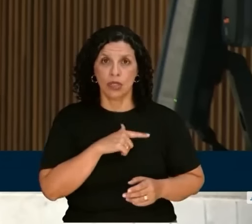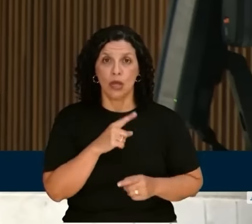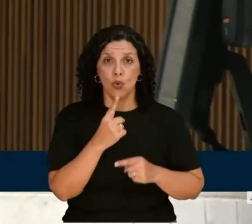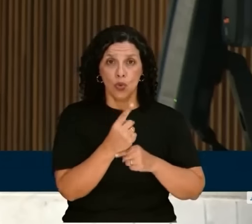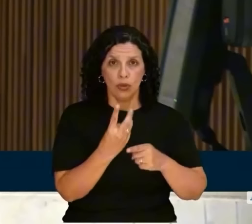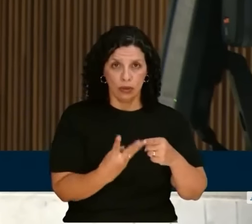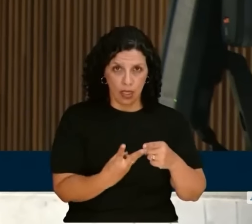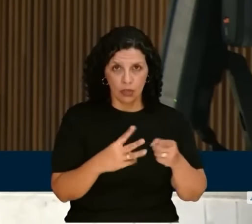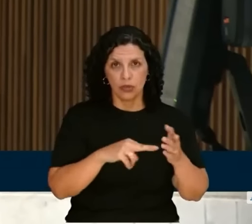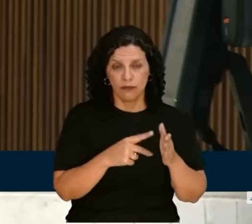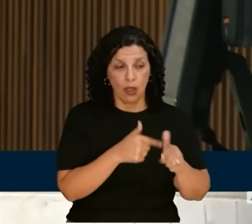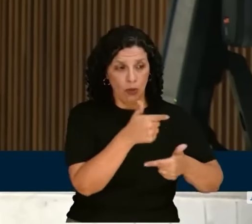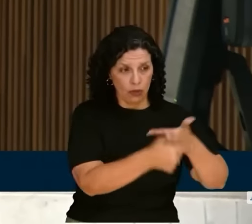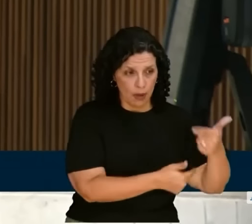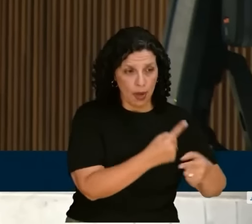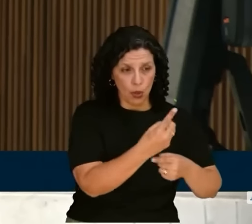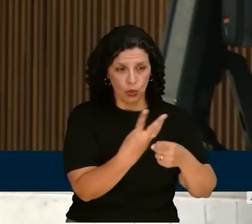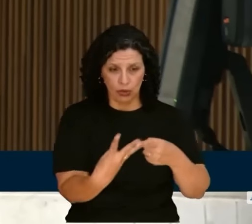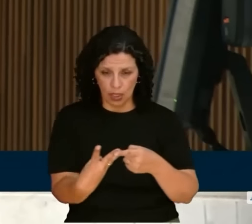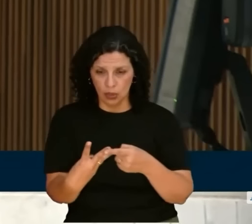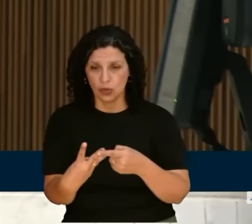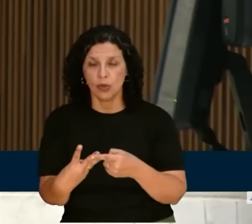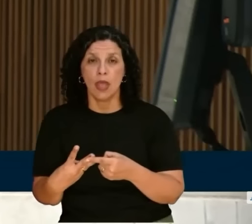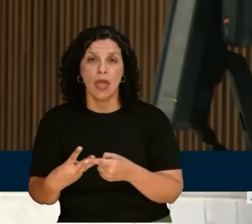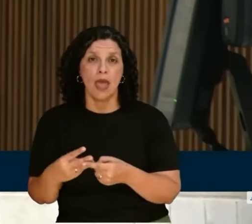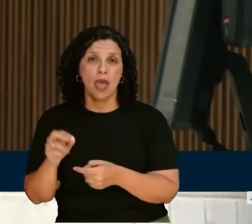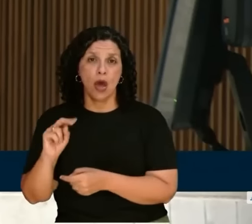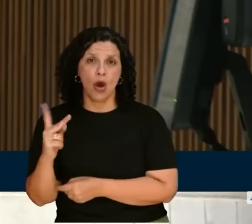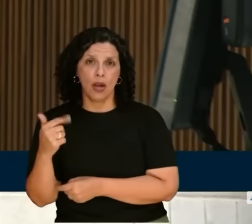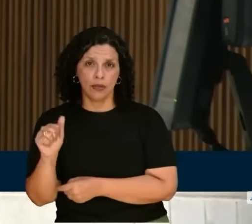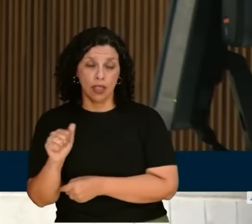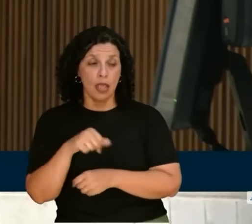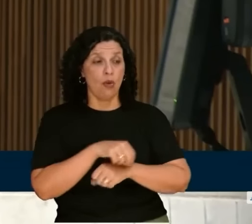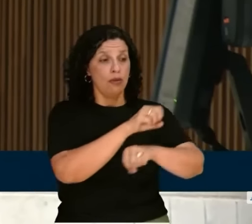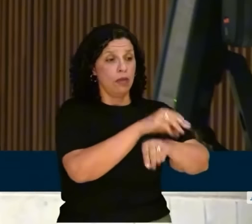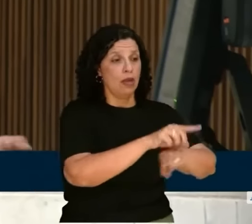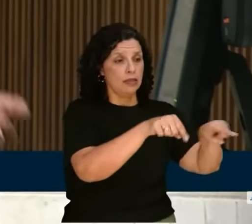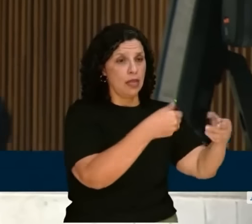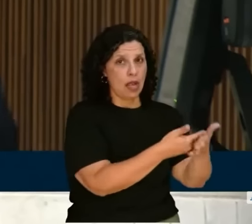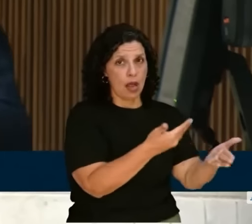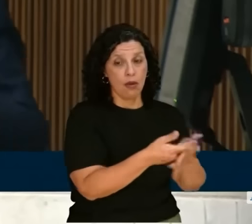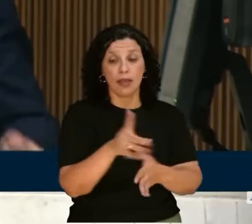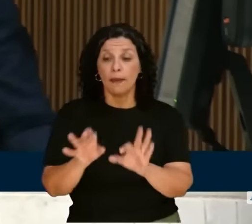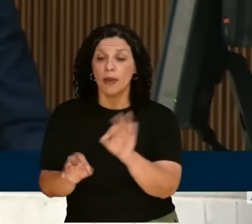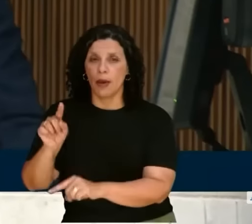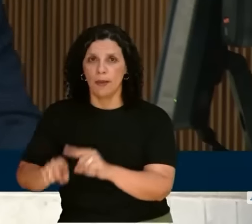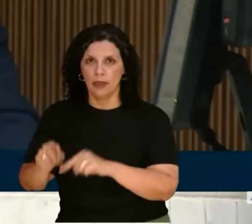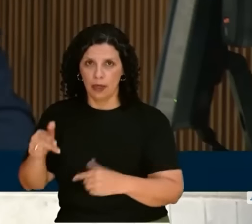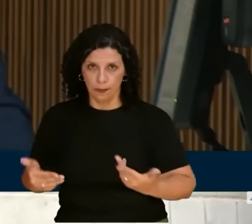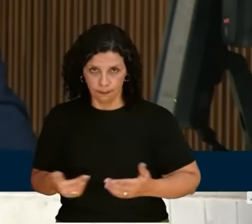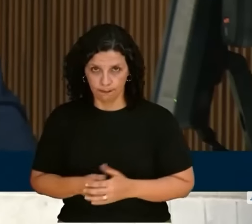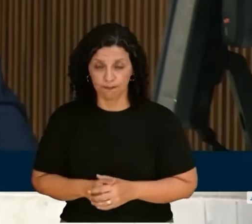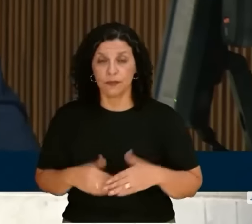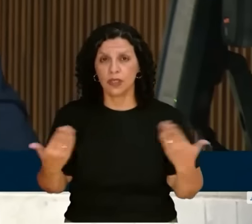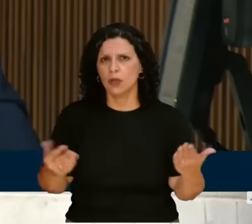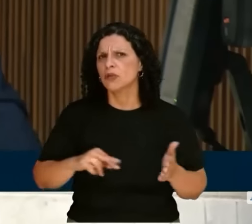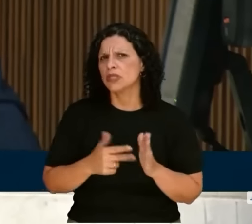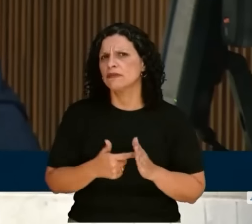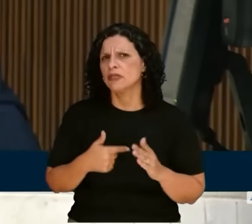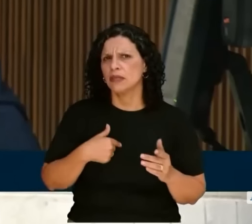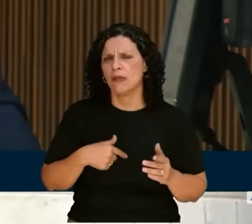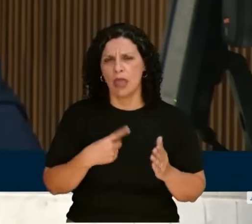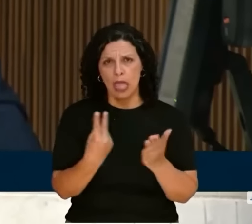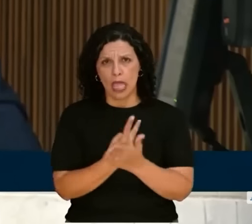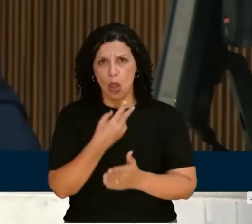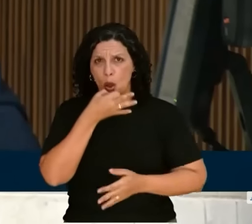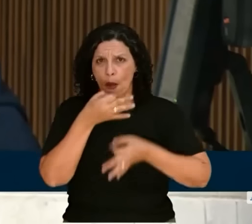é hora atividade. E 2/3 são de hora aula. Sala de aula, melhor dizendo. Não é interpretação,